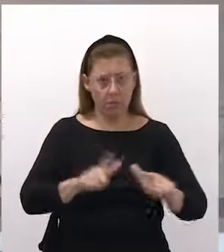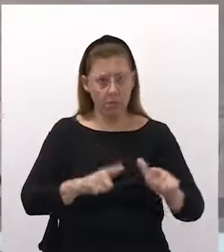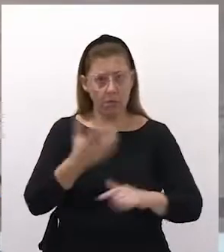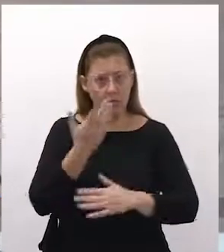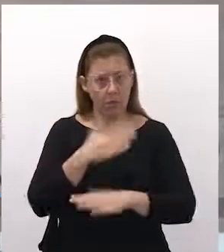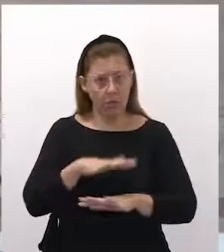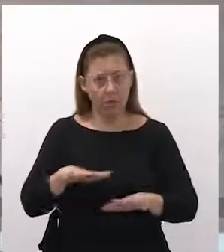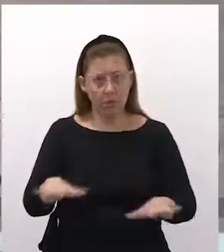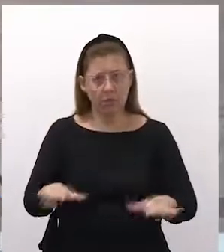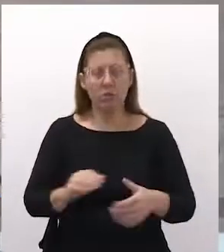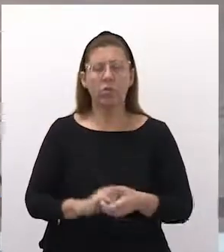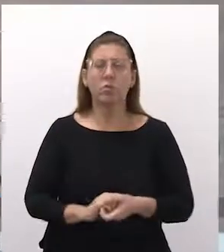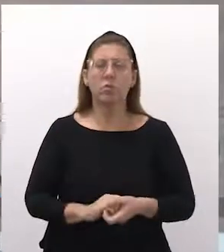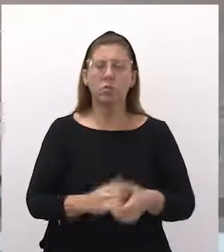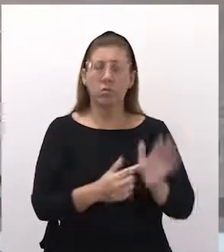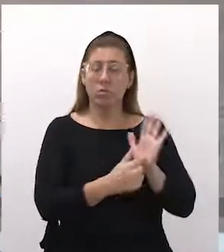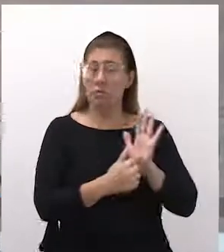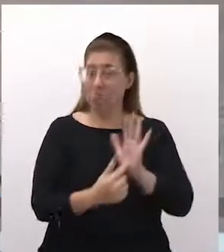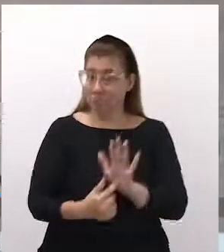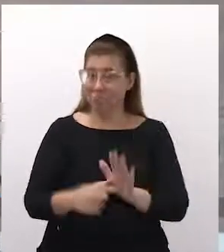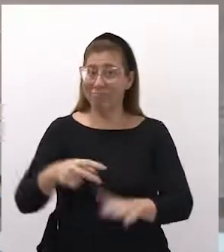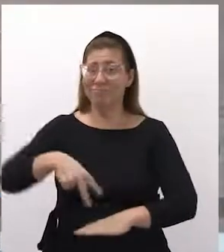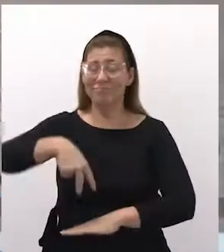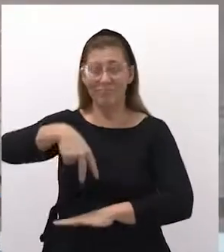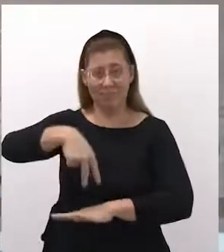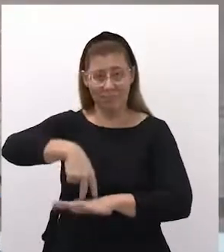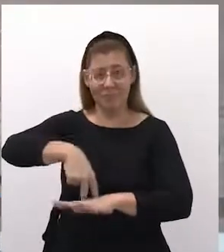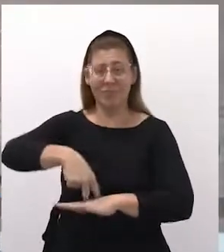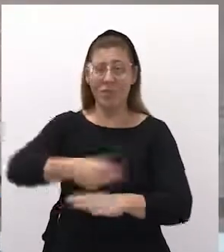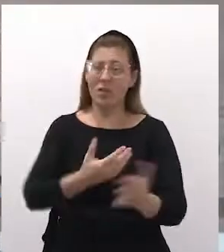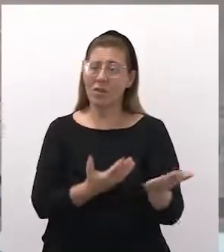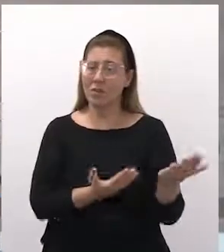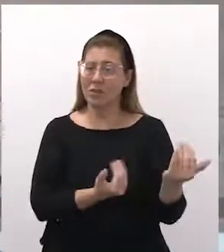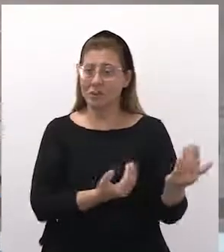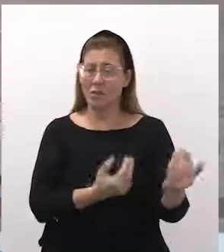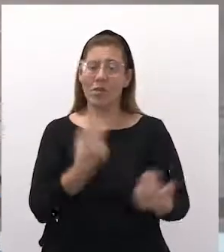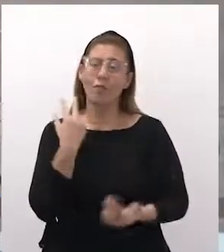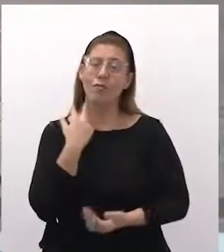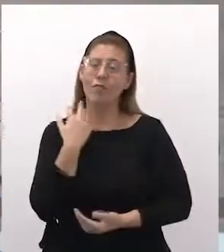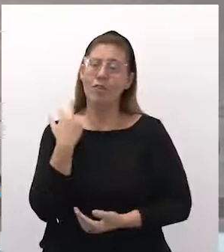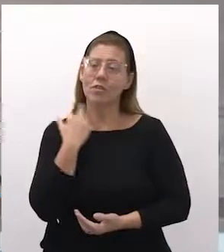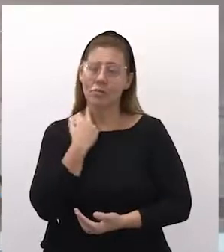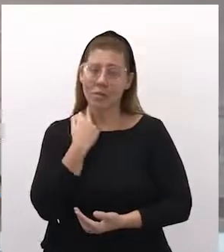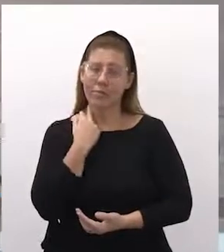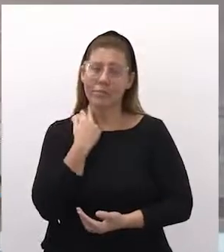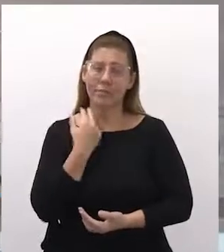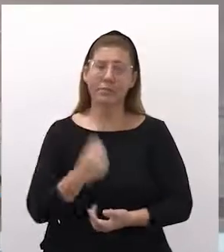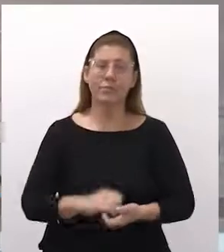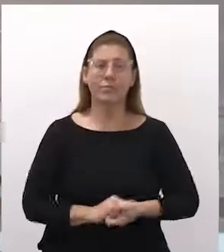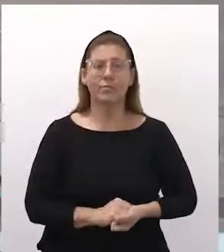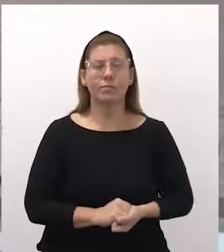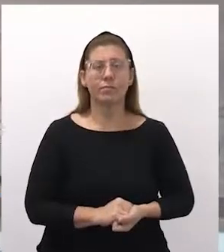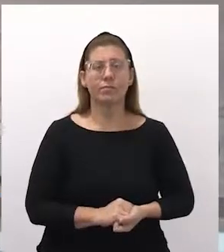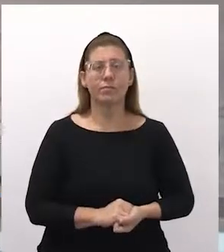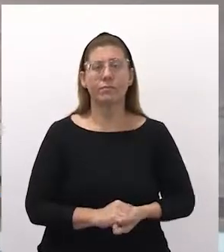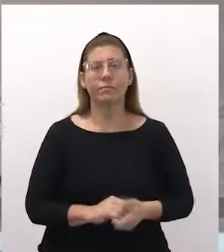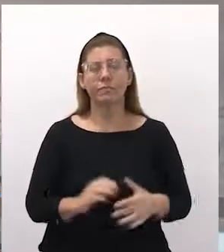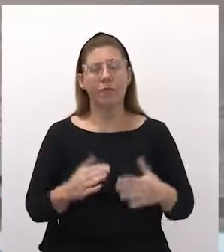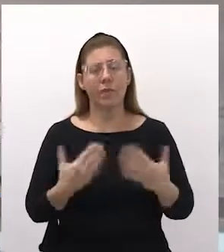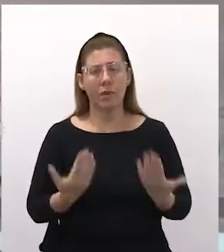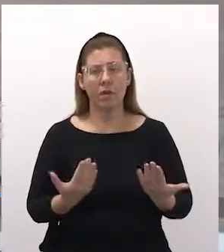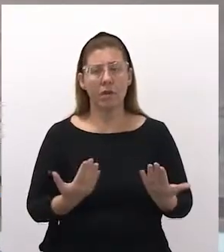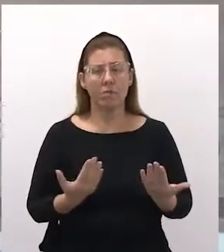coloca esse adolescente como vítima, né? Porque daí ele é vítima da exploração, para o